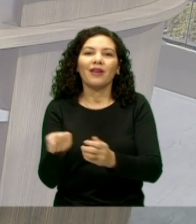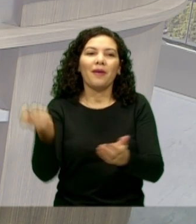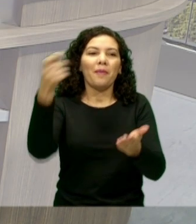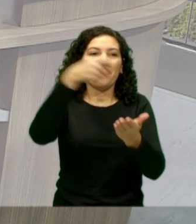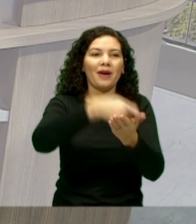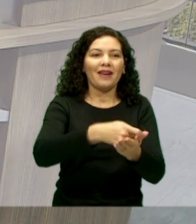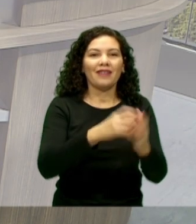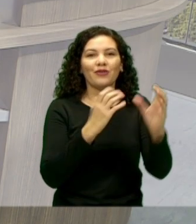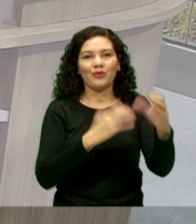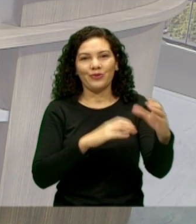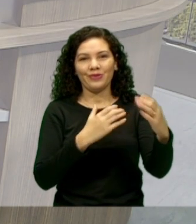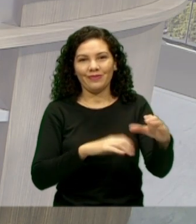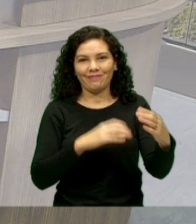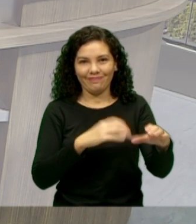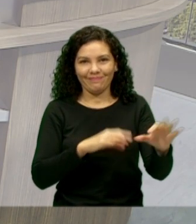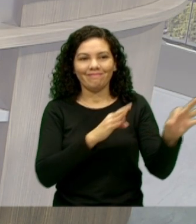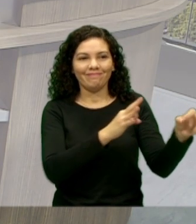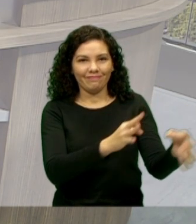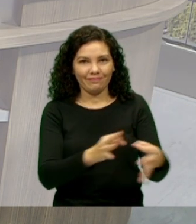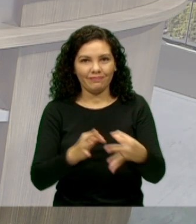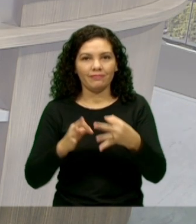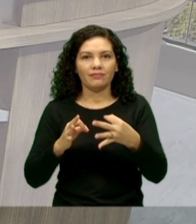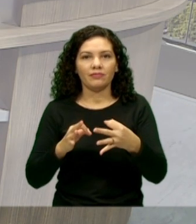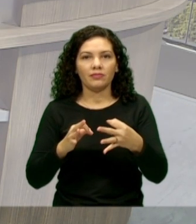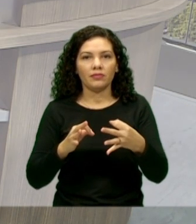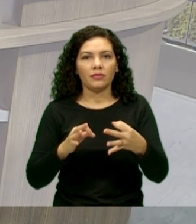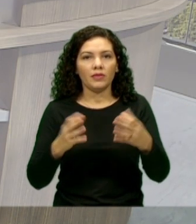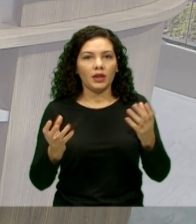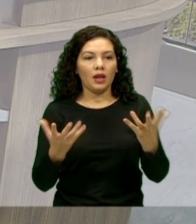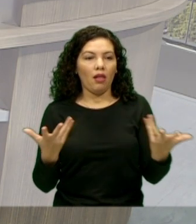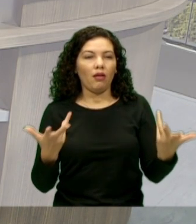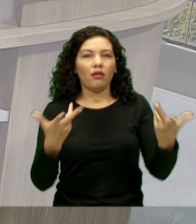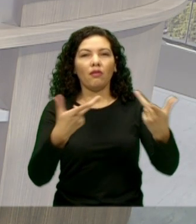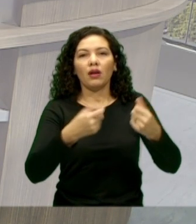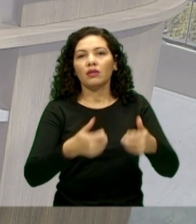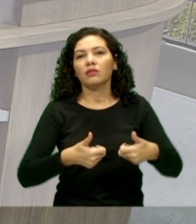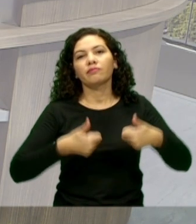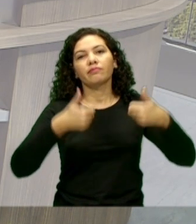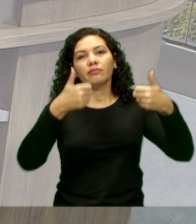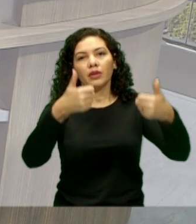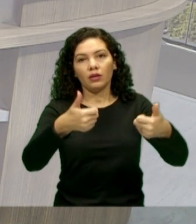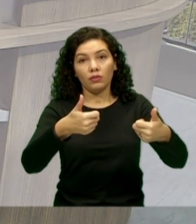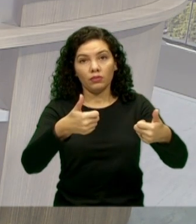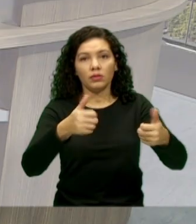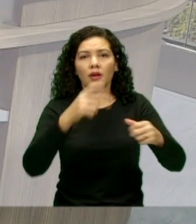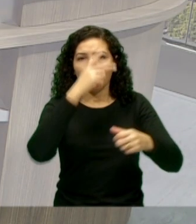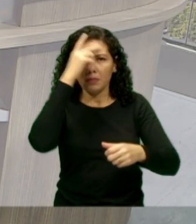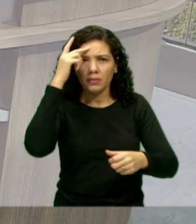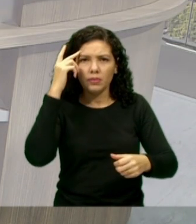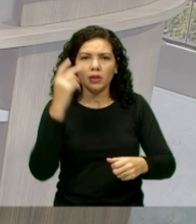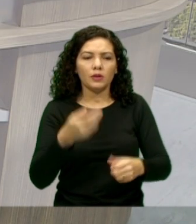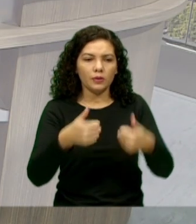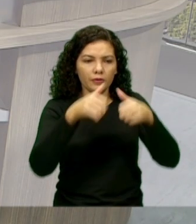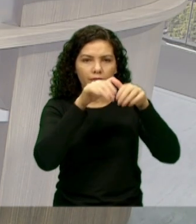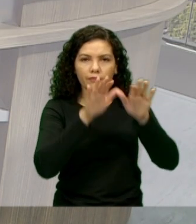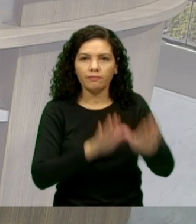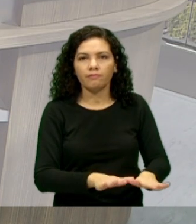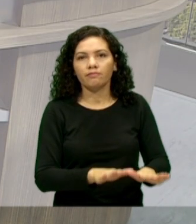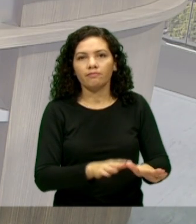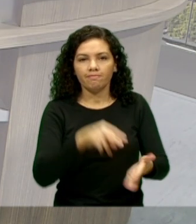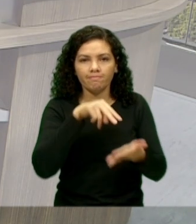funcionários públicos efetivos. Nós teríamos uma qualidade melhor, nós teríamos pessoas